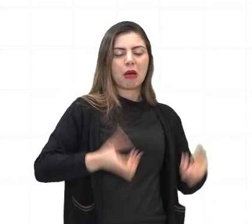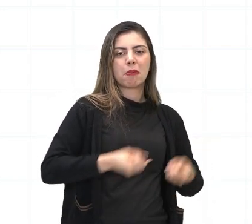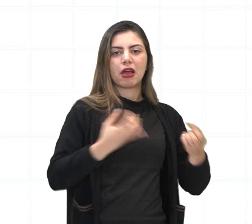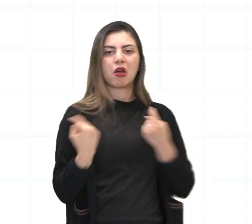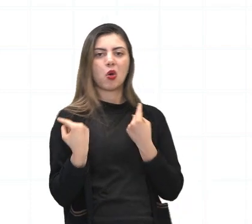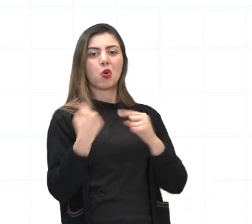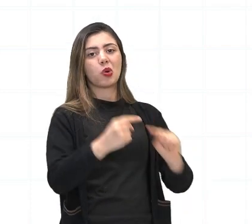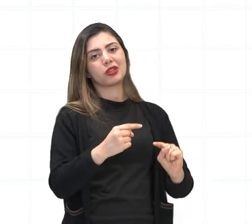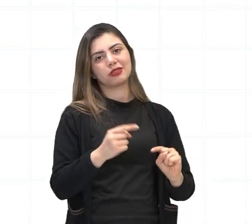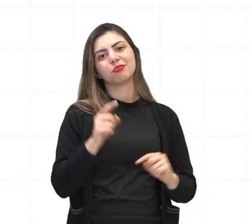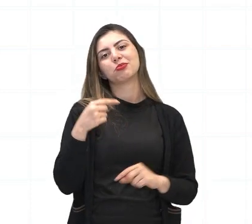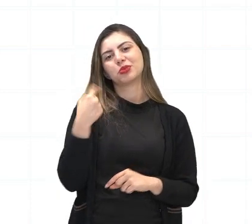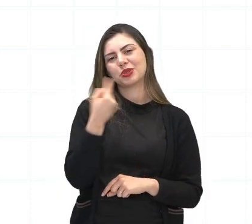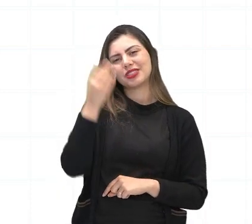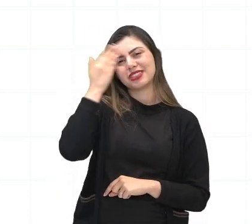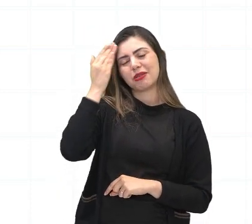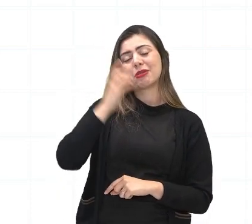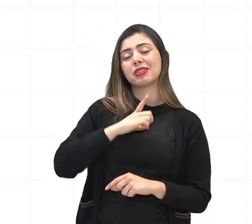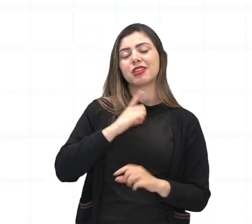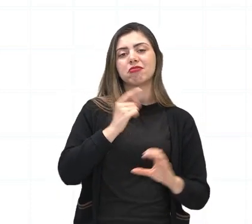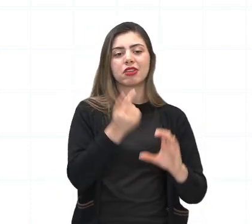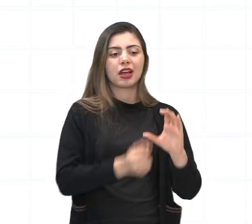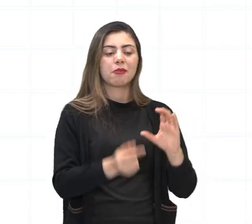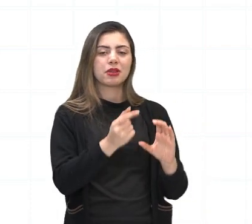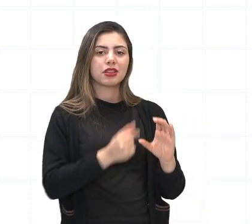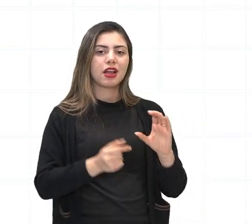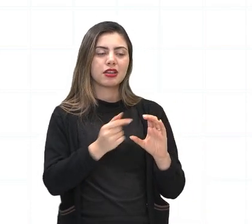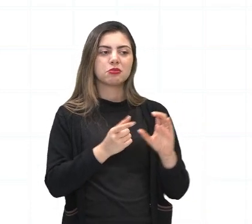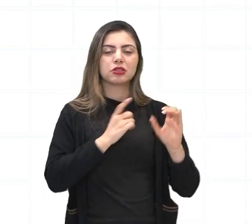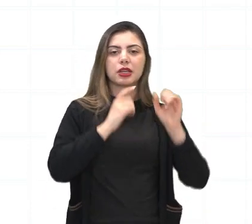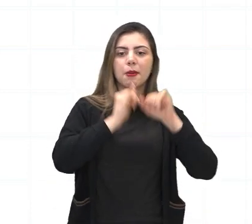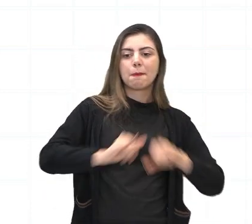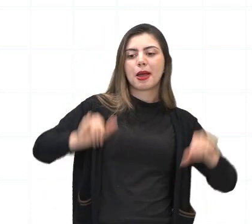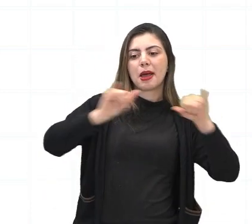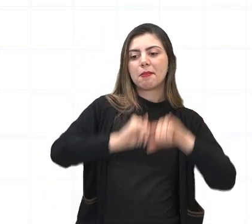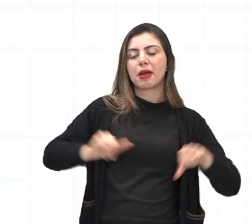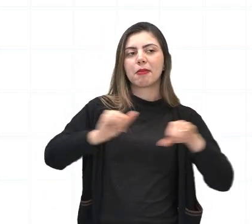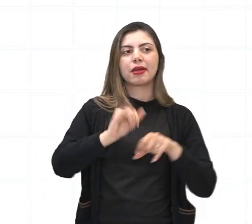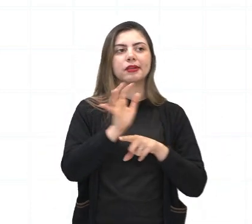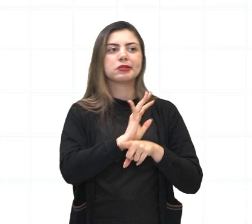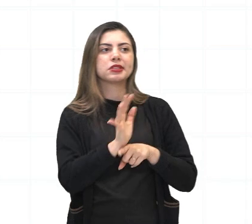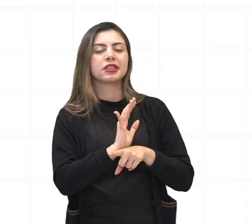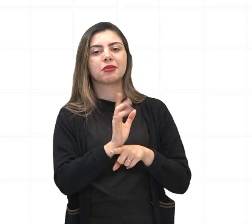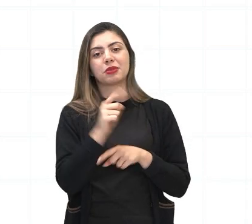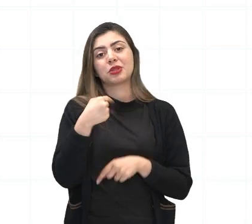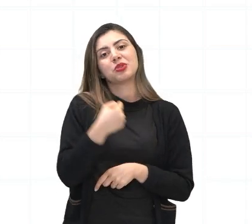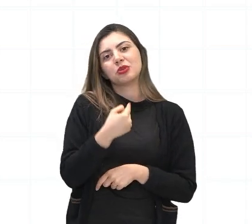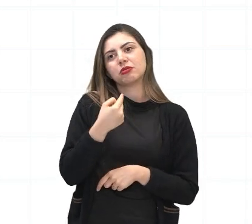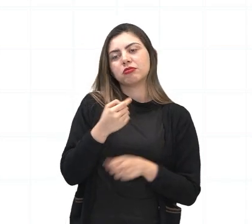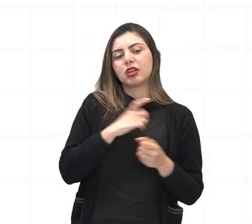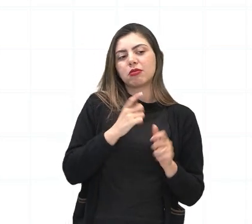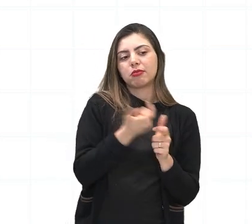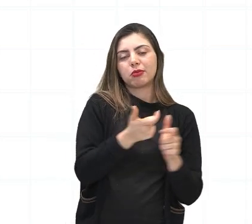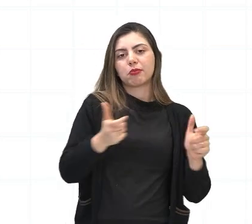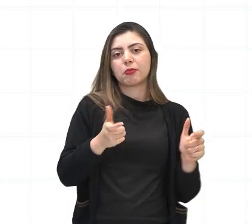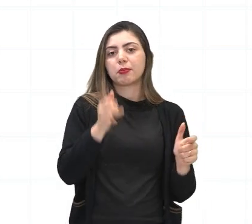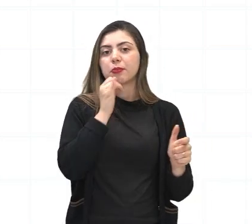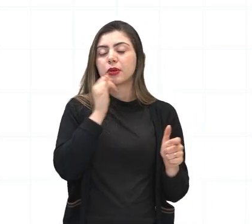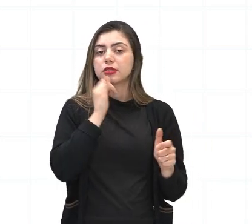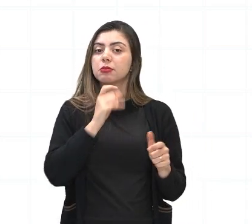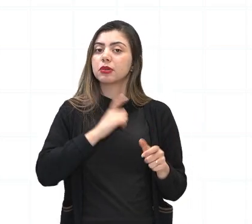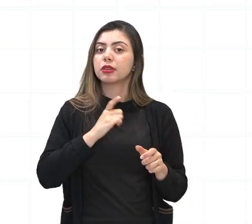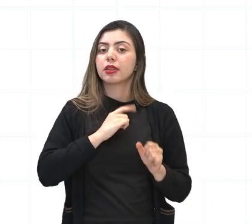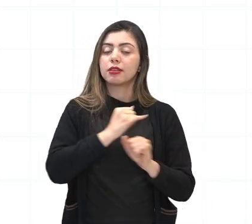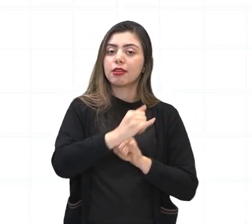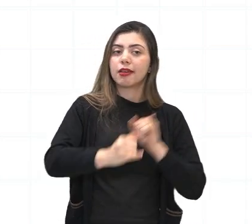o capitalismo ele é muito incentivado pela publicidade cinema etc é o que a gente vê muito hoje por exemplo nas redes